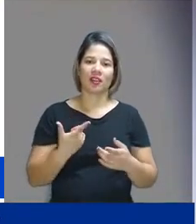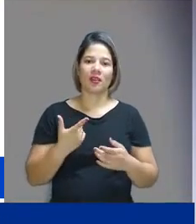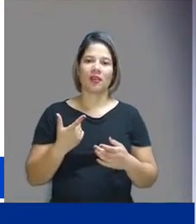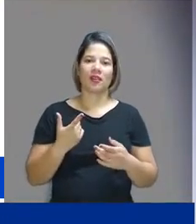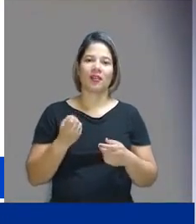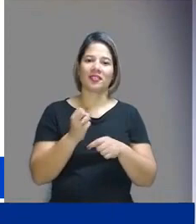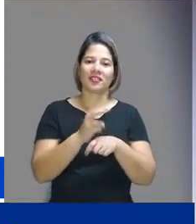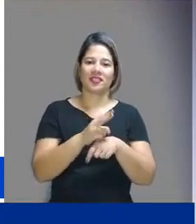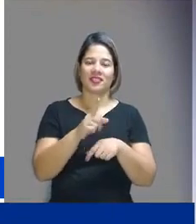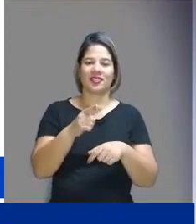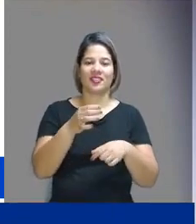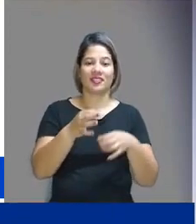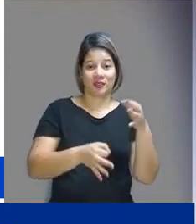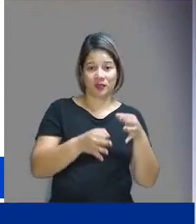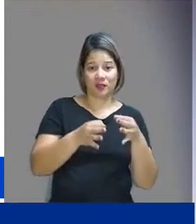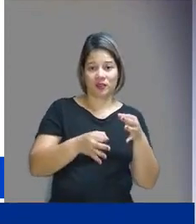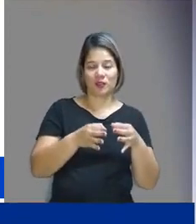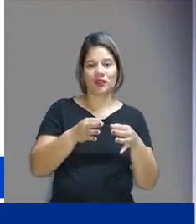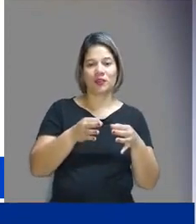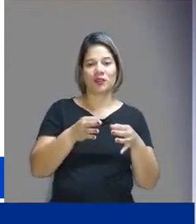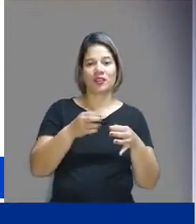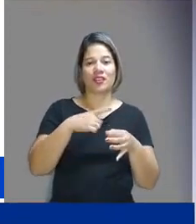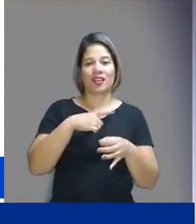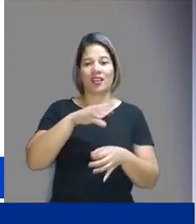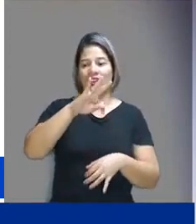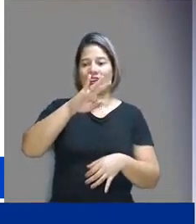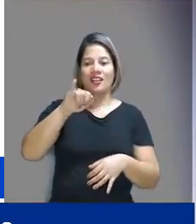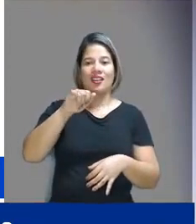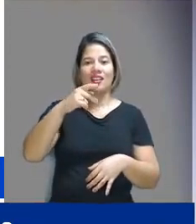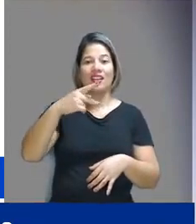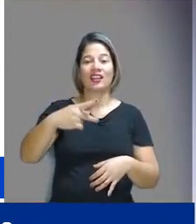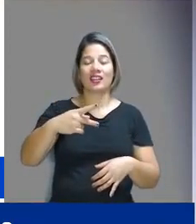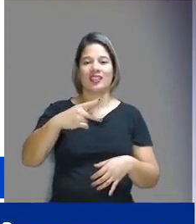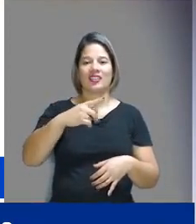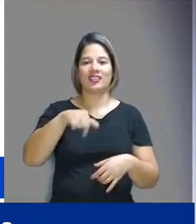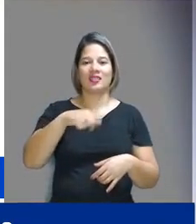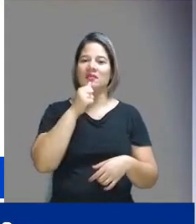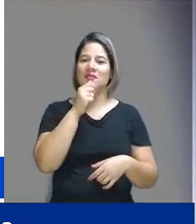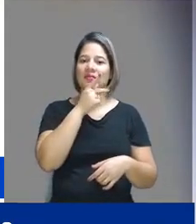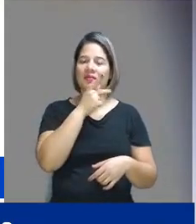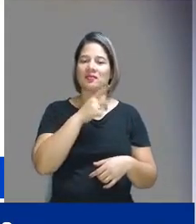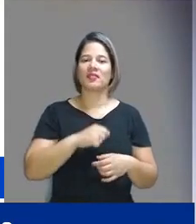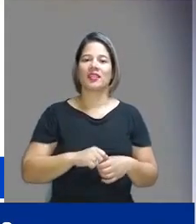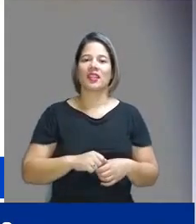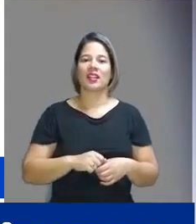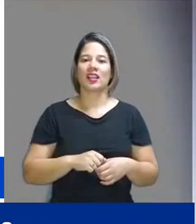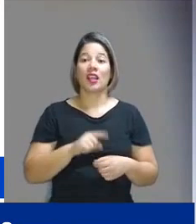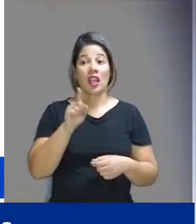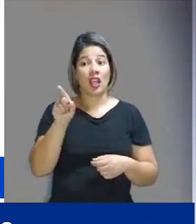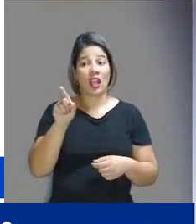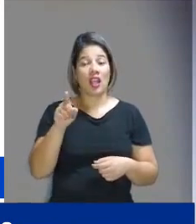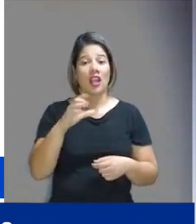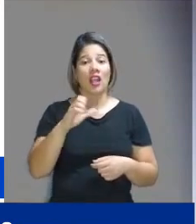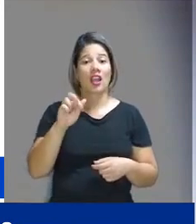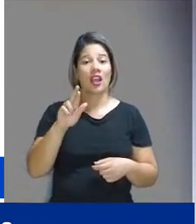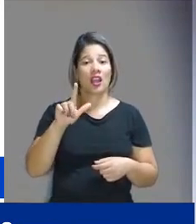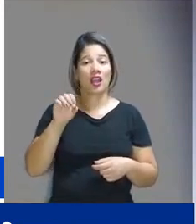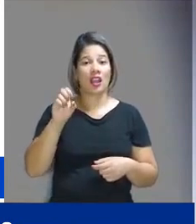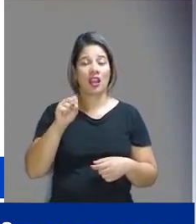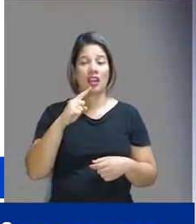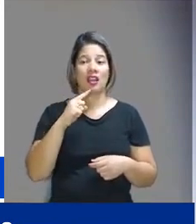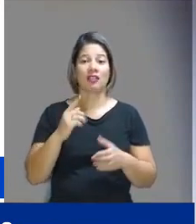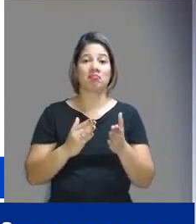fiz um processo seletivo para assessoria jurídica. Carlos Fernando ficou em primeiro lugar, foi